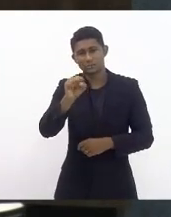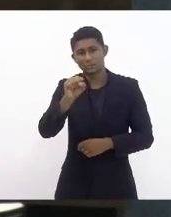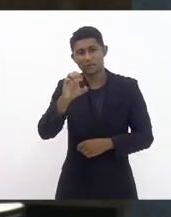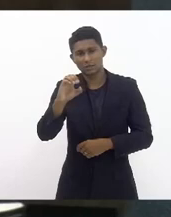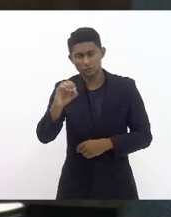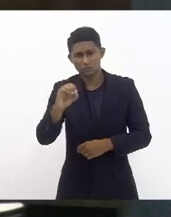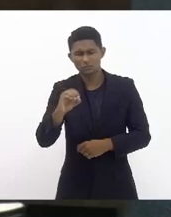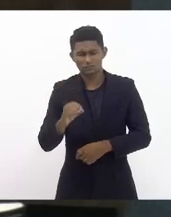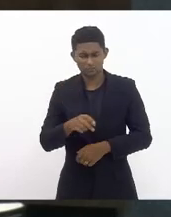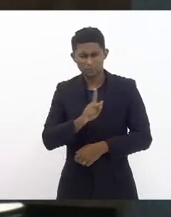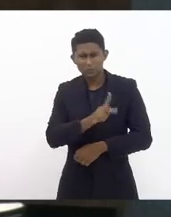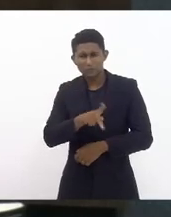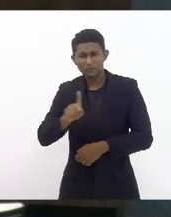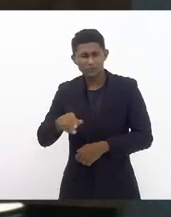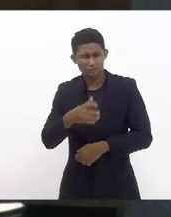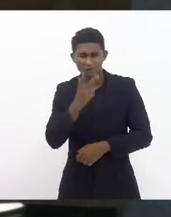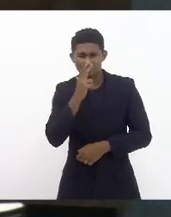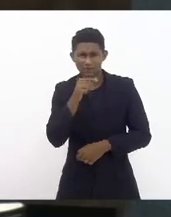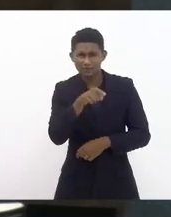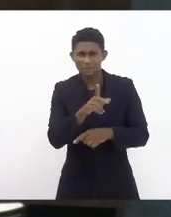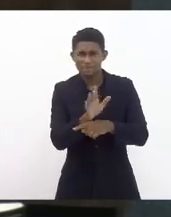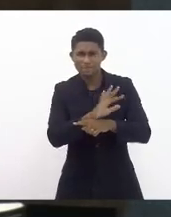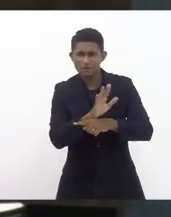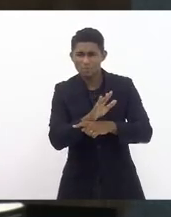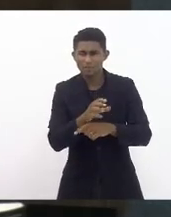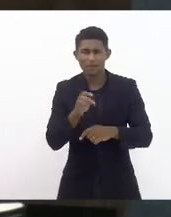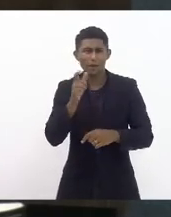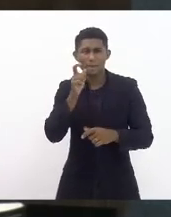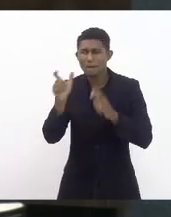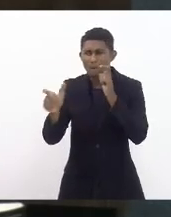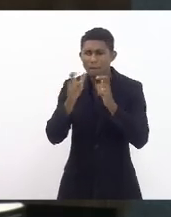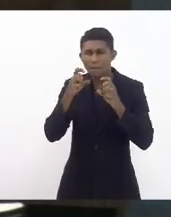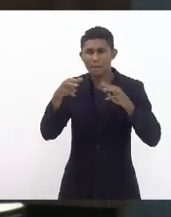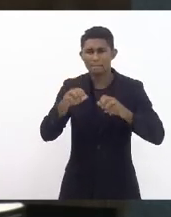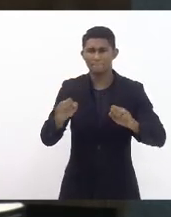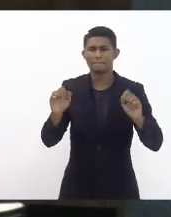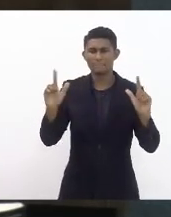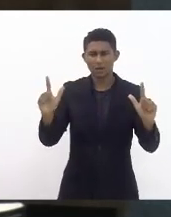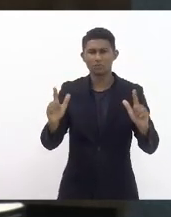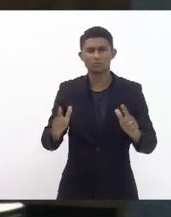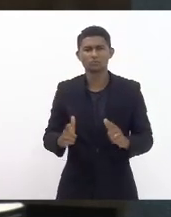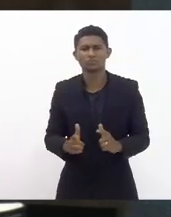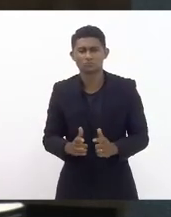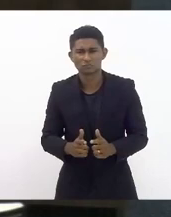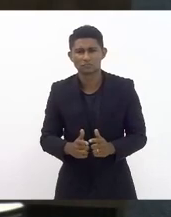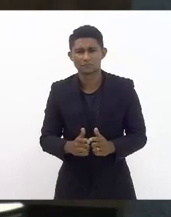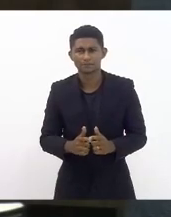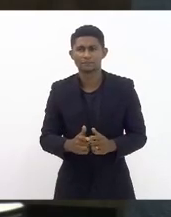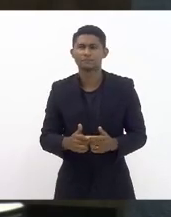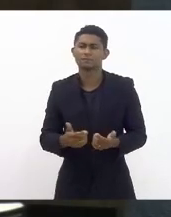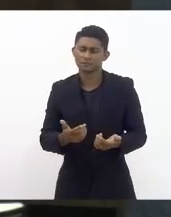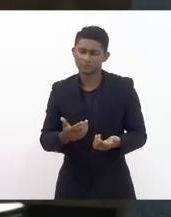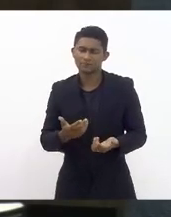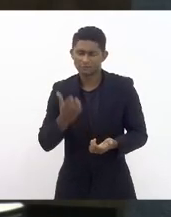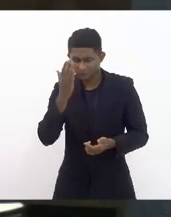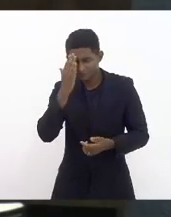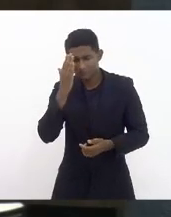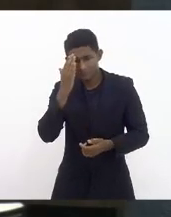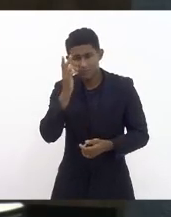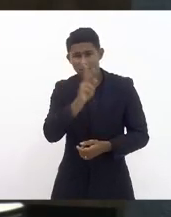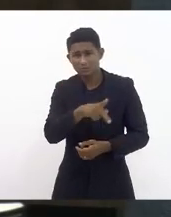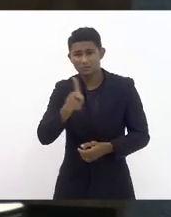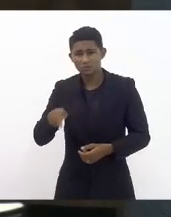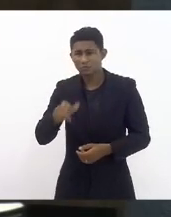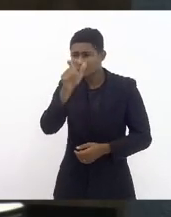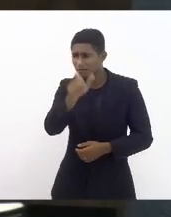do professor, vem desqualificar a figura do indivíduo tão essencial que é o professor